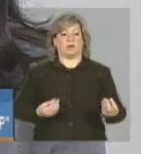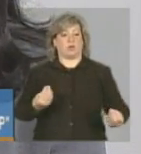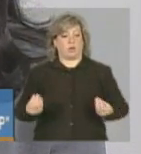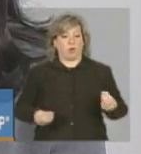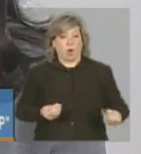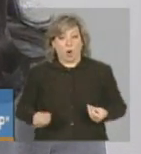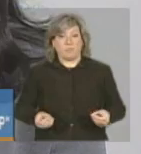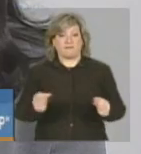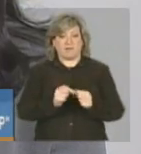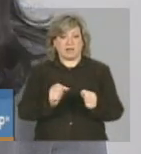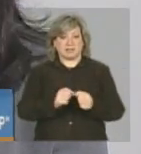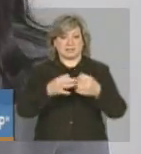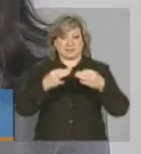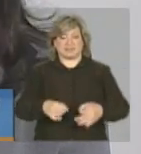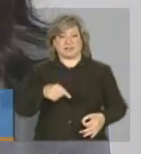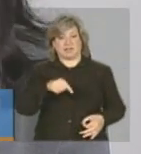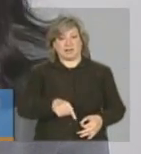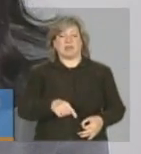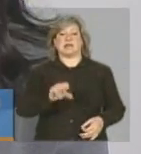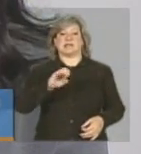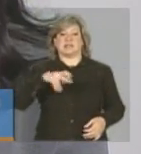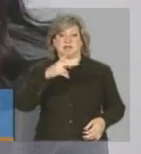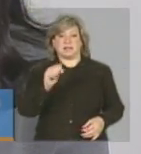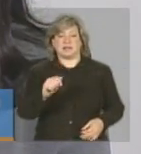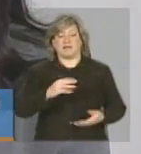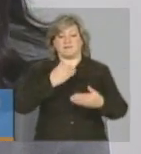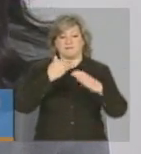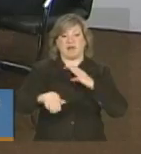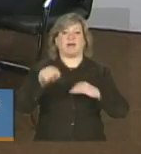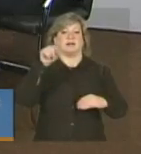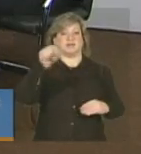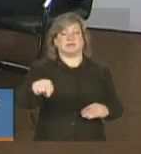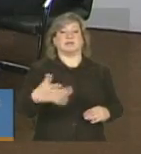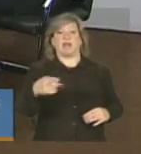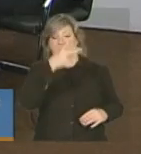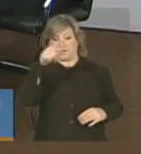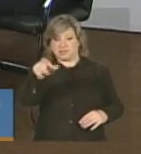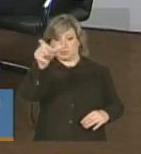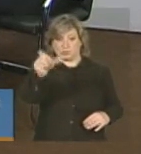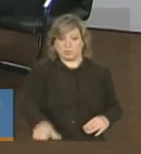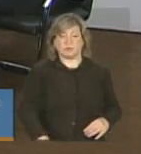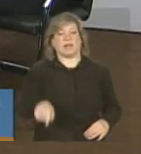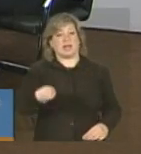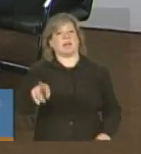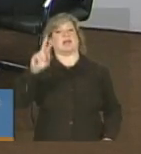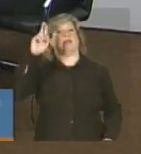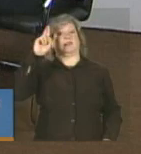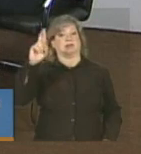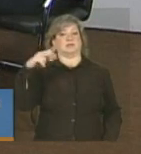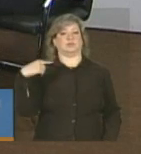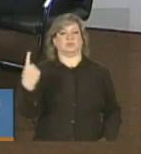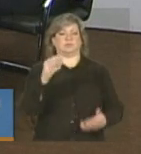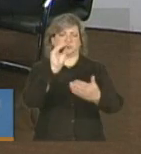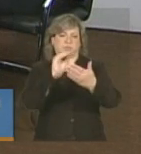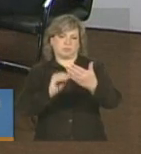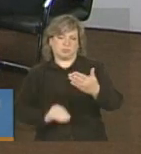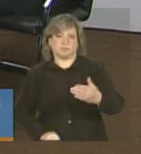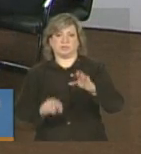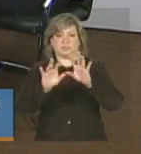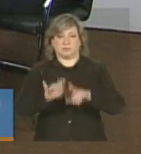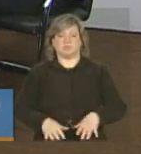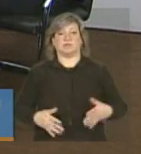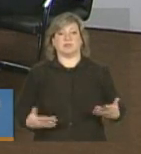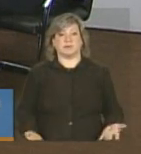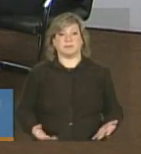validar a solicitação dela, a senha vai para aquele e-mail. Então, aquela pessoa diretamente vai ser responsável por preencher o questionário. Então,